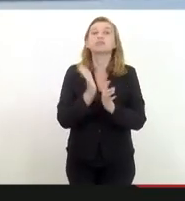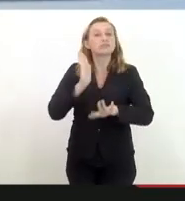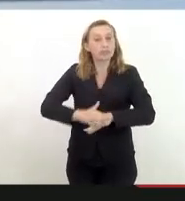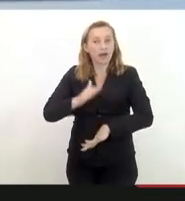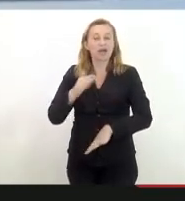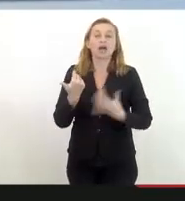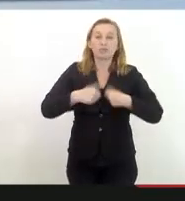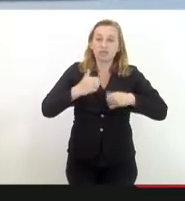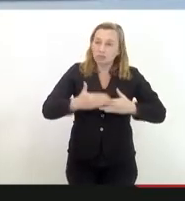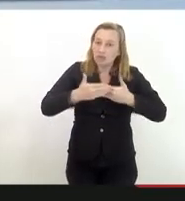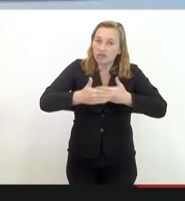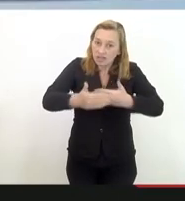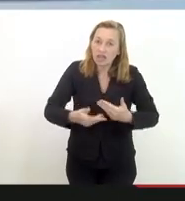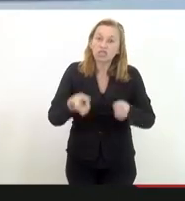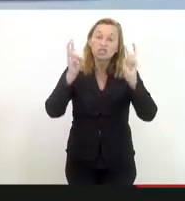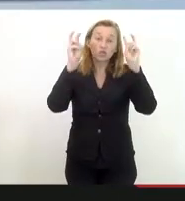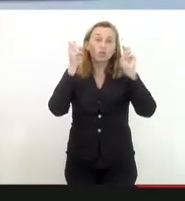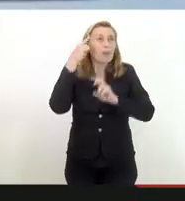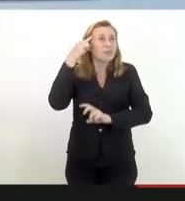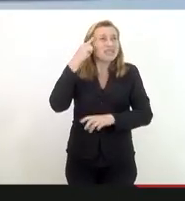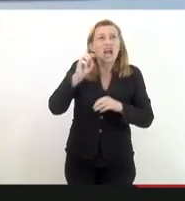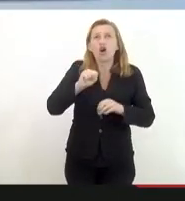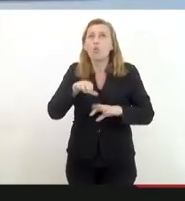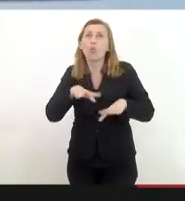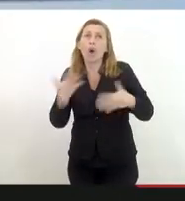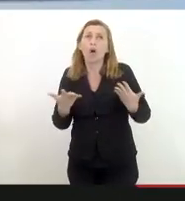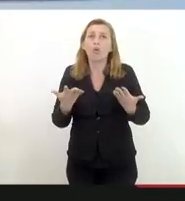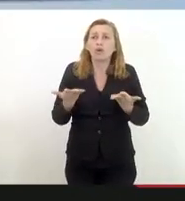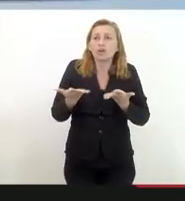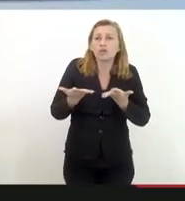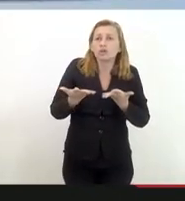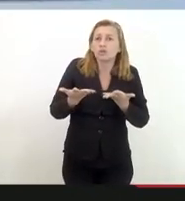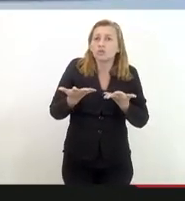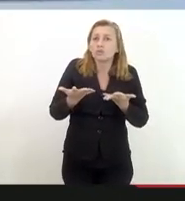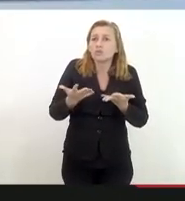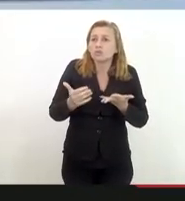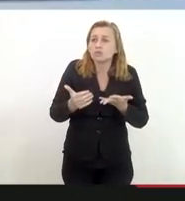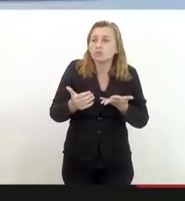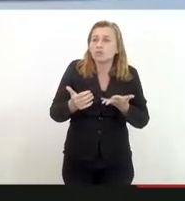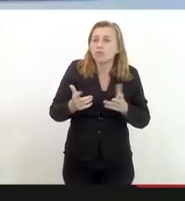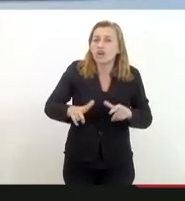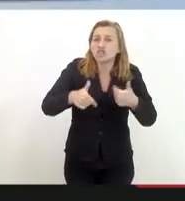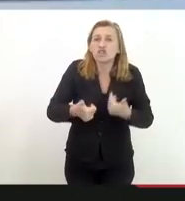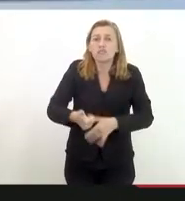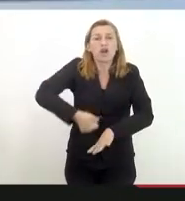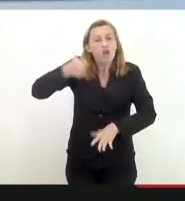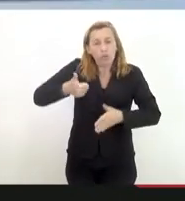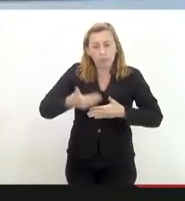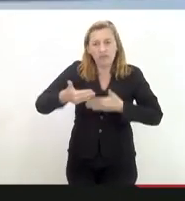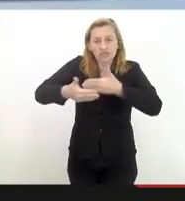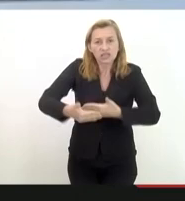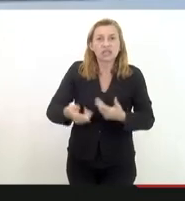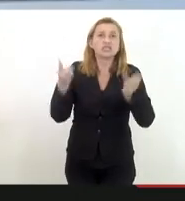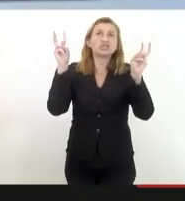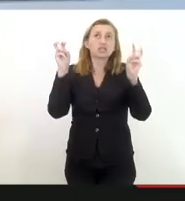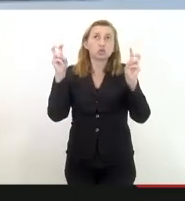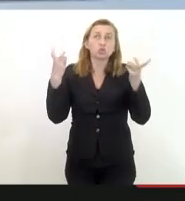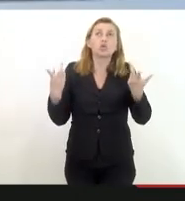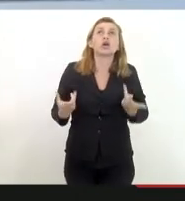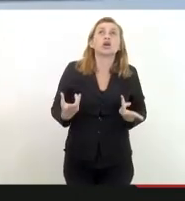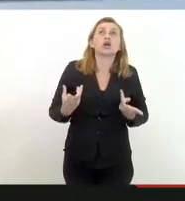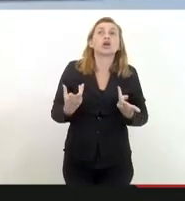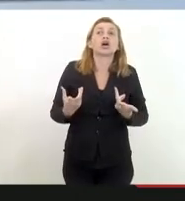precisa avançar muito nisso e pensar qual é o formato possível, né, para avançar nessas questões.